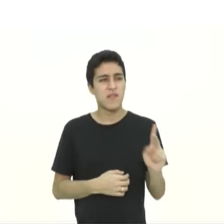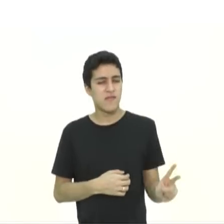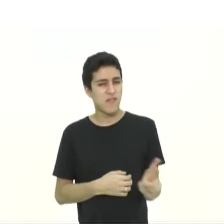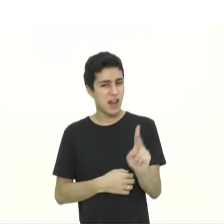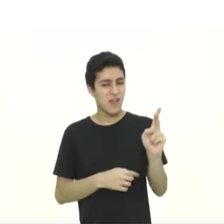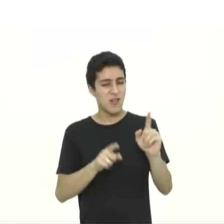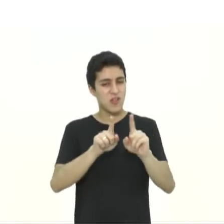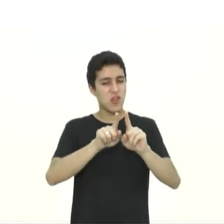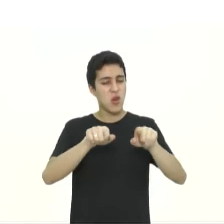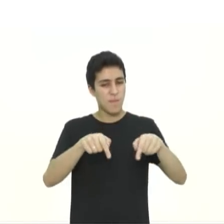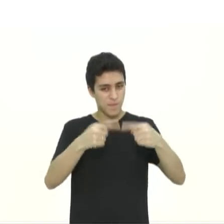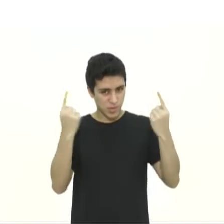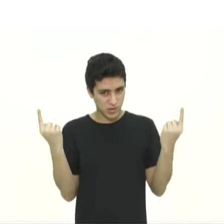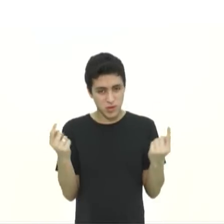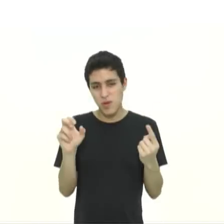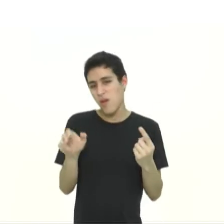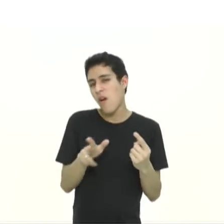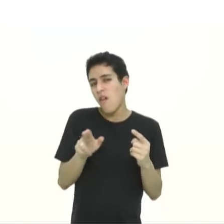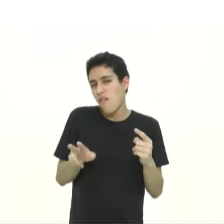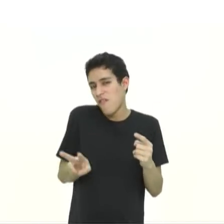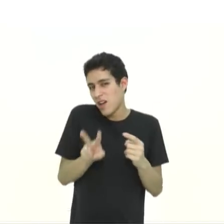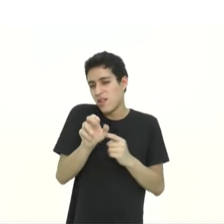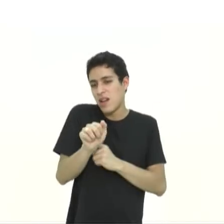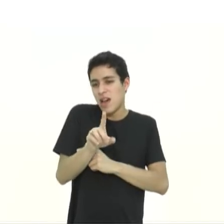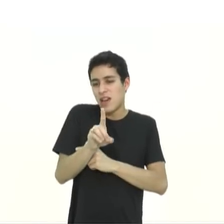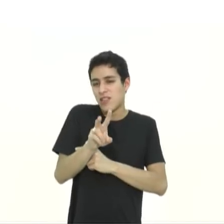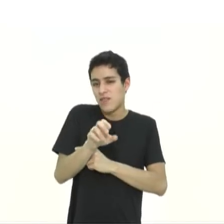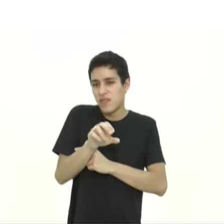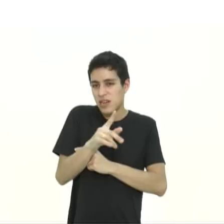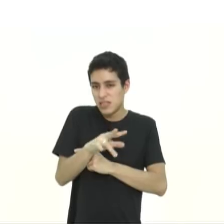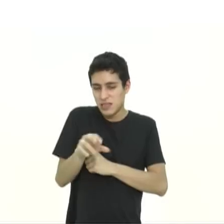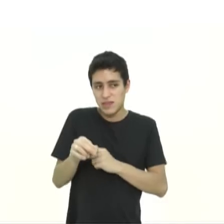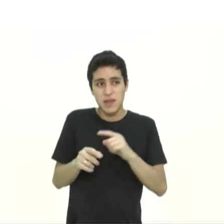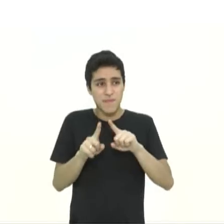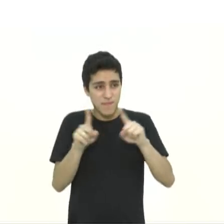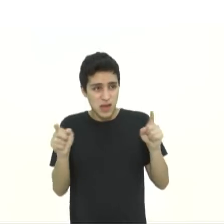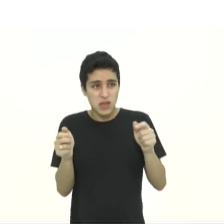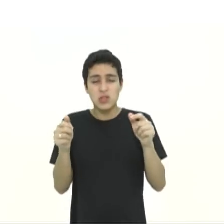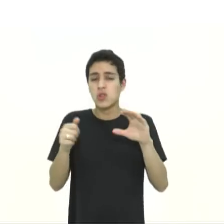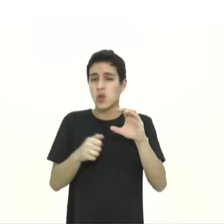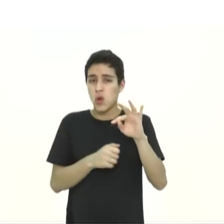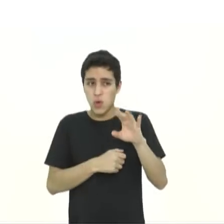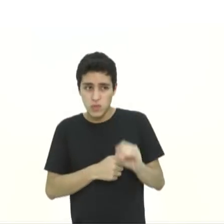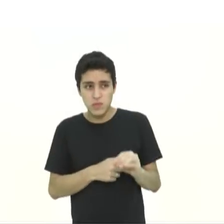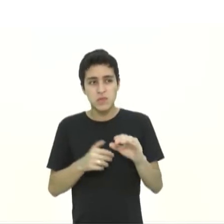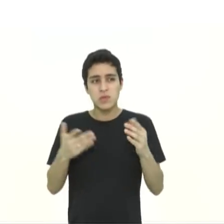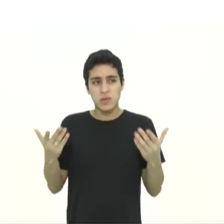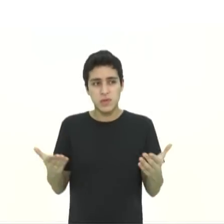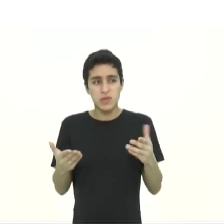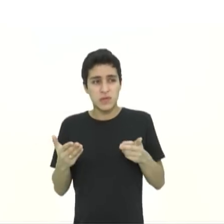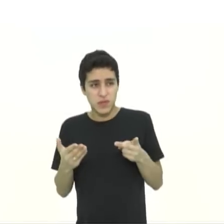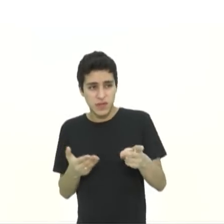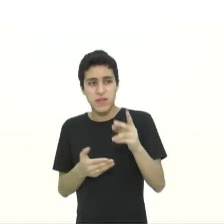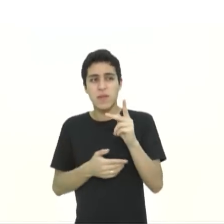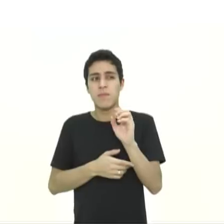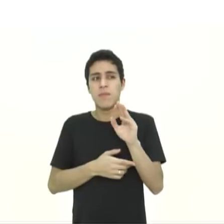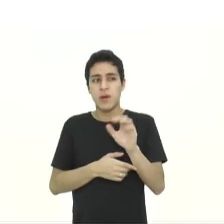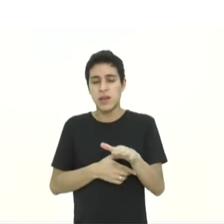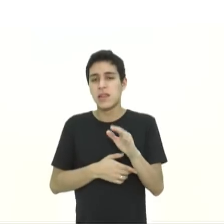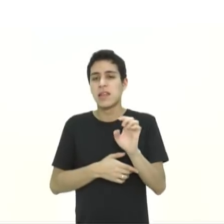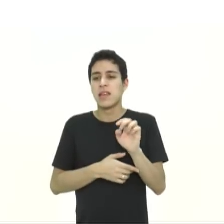oposição ou valor adversativo são mas, contudo, no entanto, todavia,